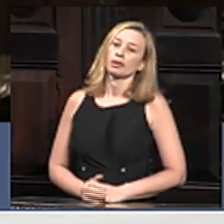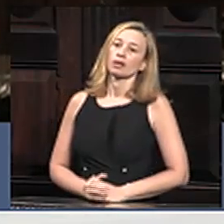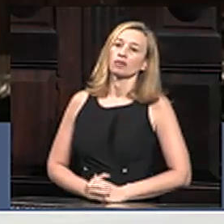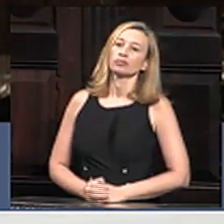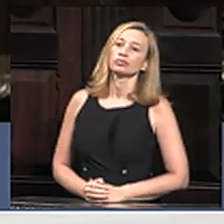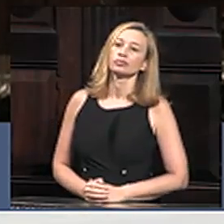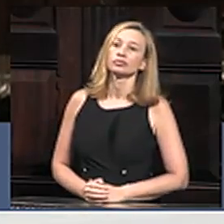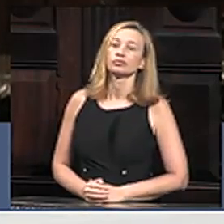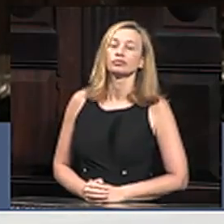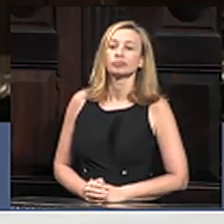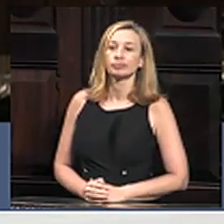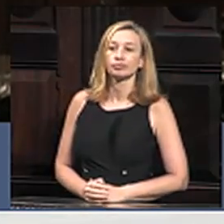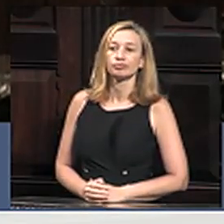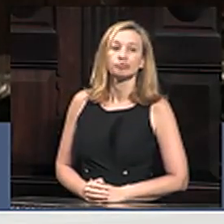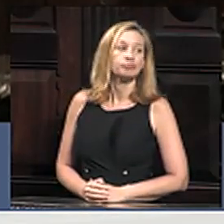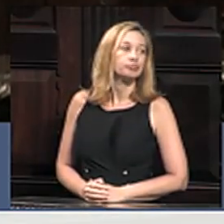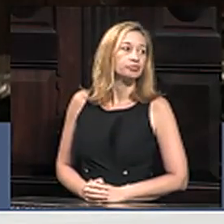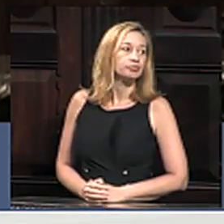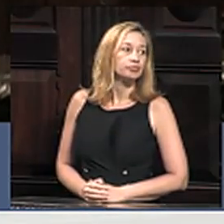De qualquer maneira,